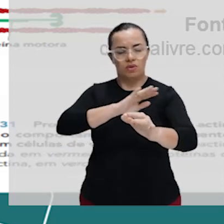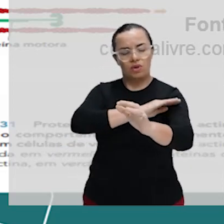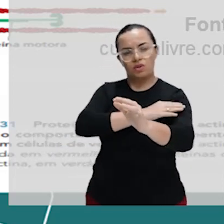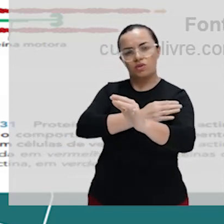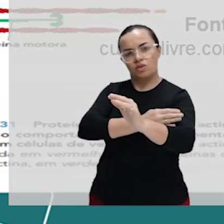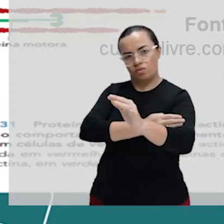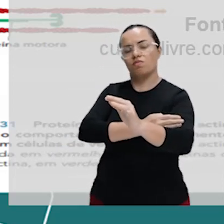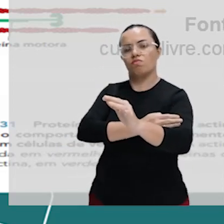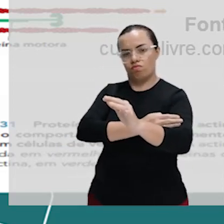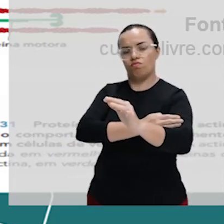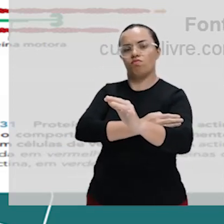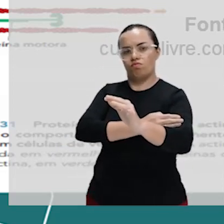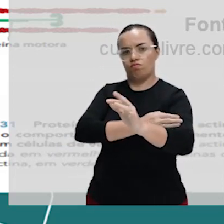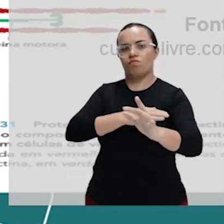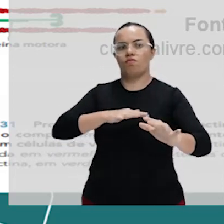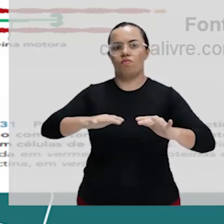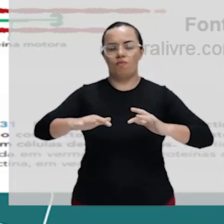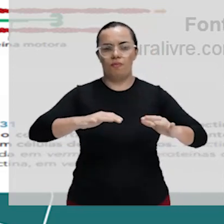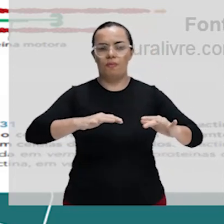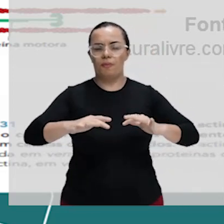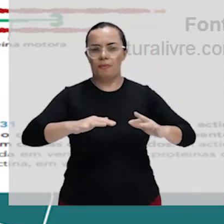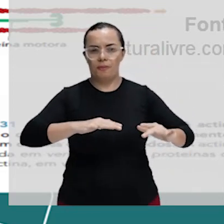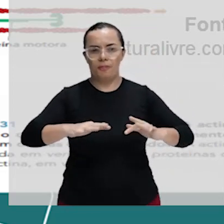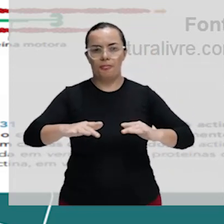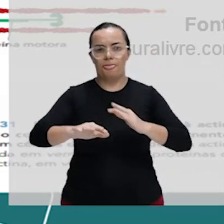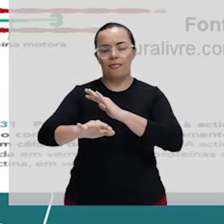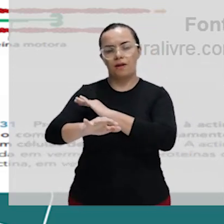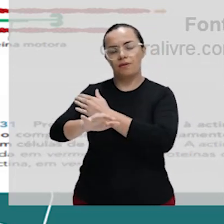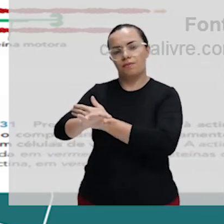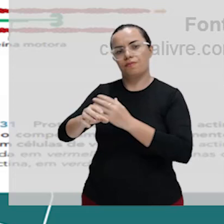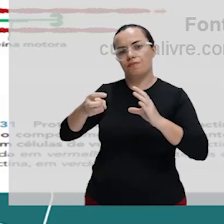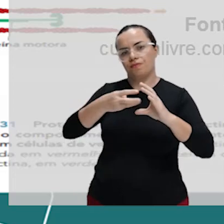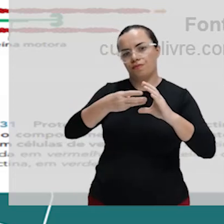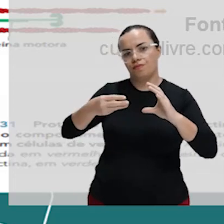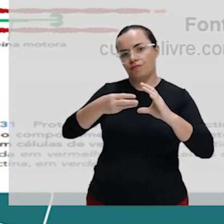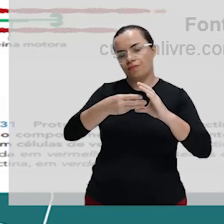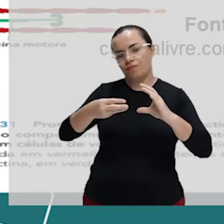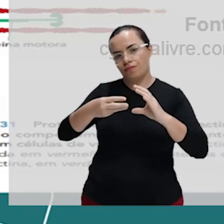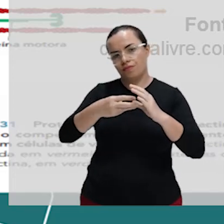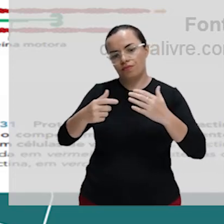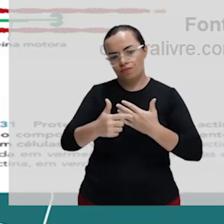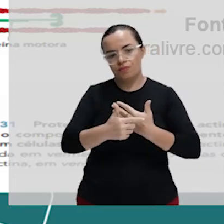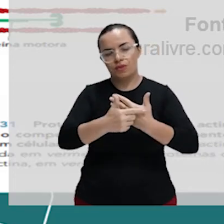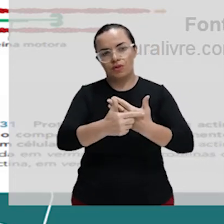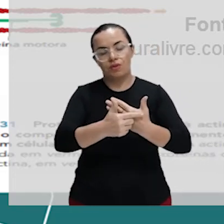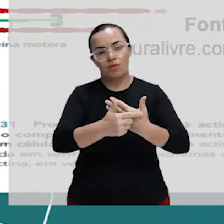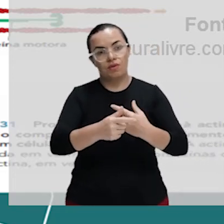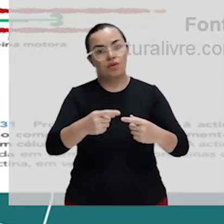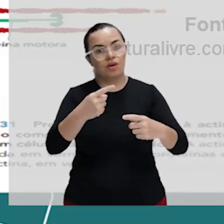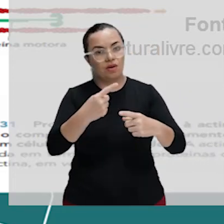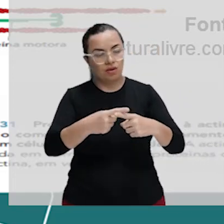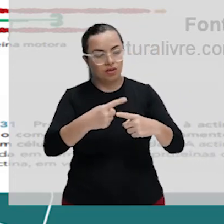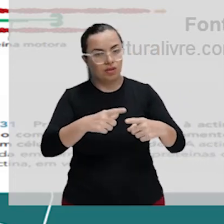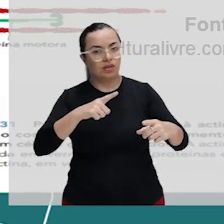músculos, tá? As células musculares, elas se movimentam pela ação da actina,